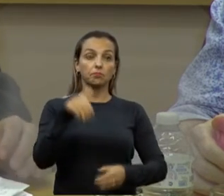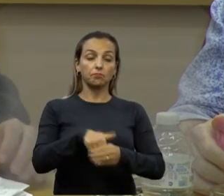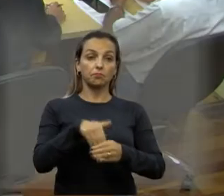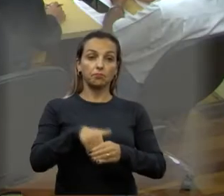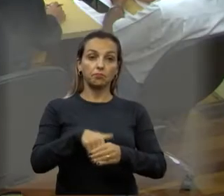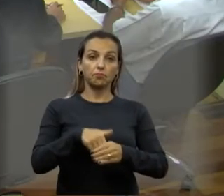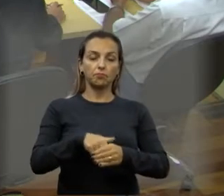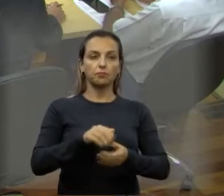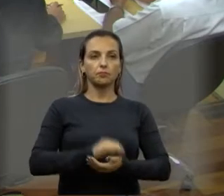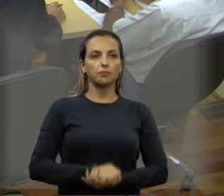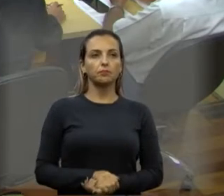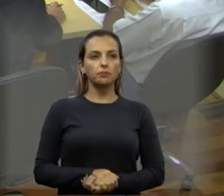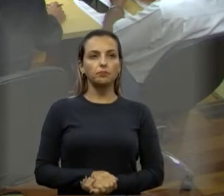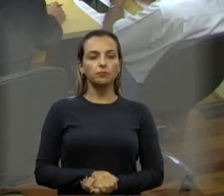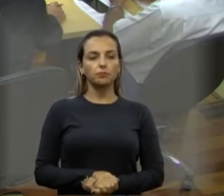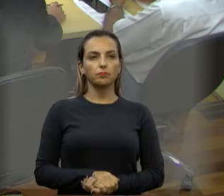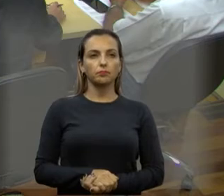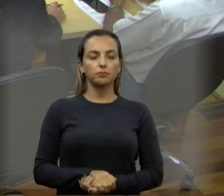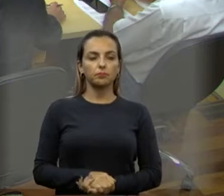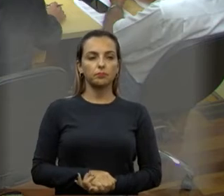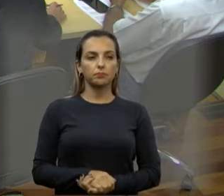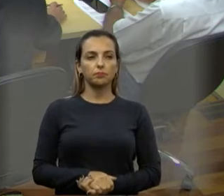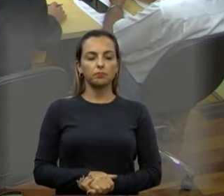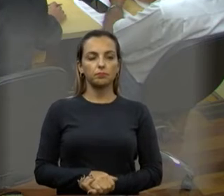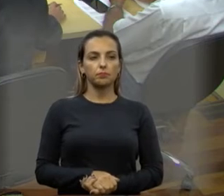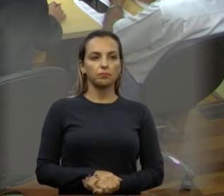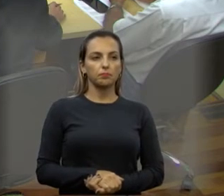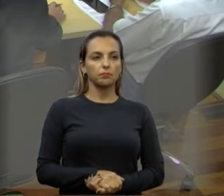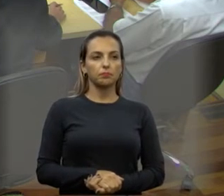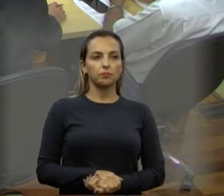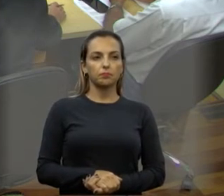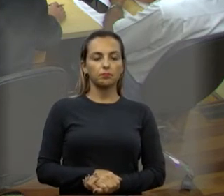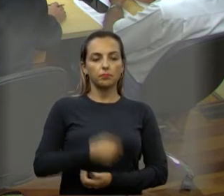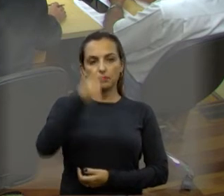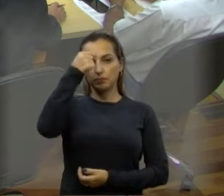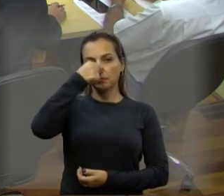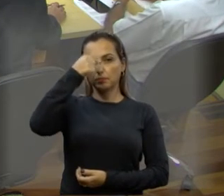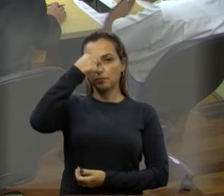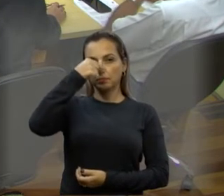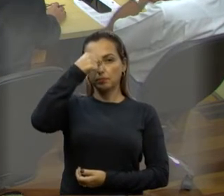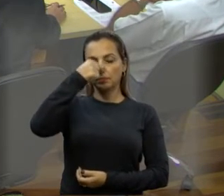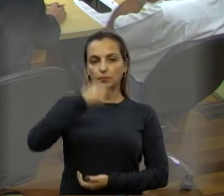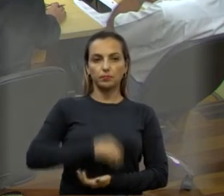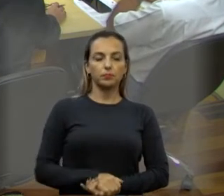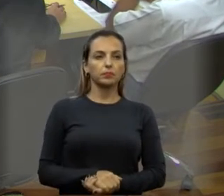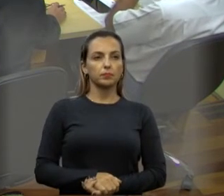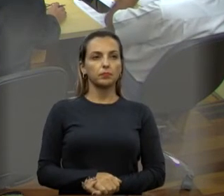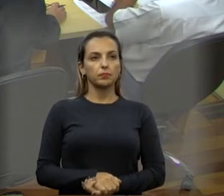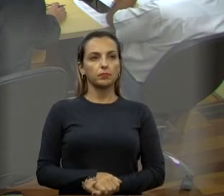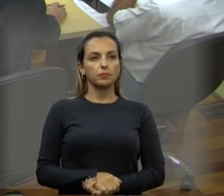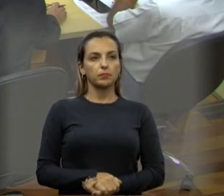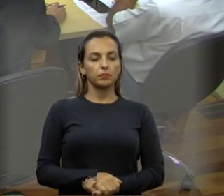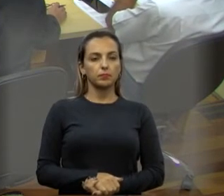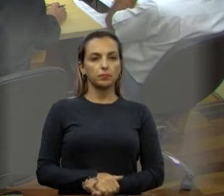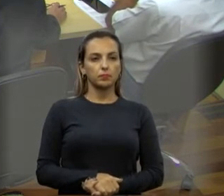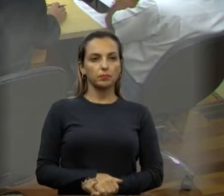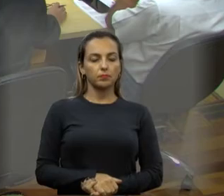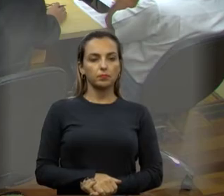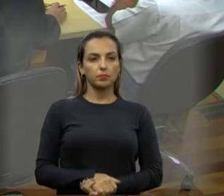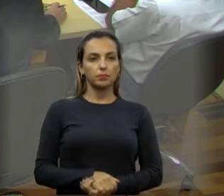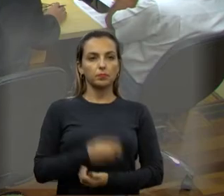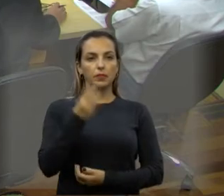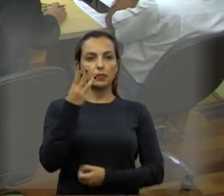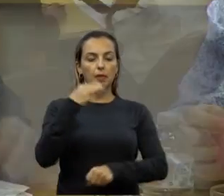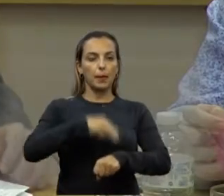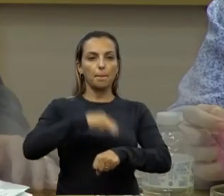seguida para casa é vereador Dr Marcos Garrido o restante